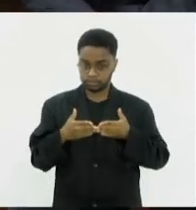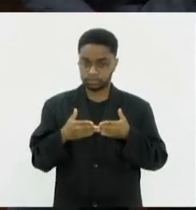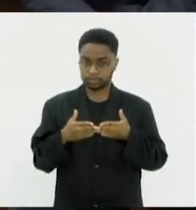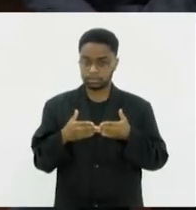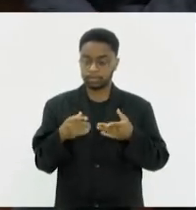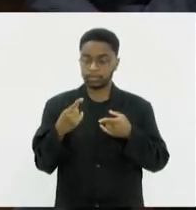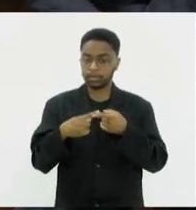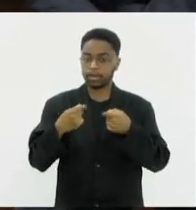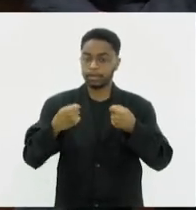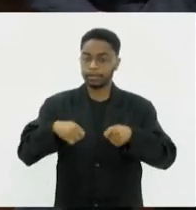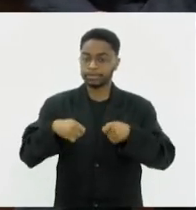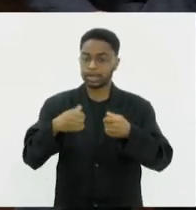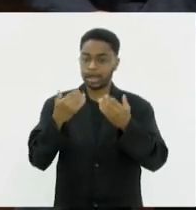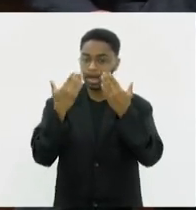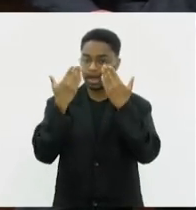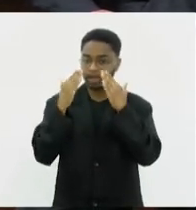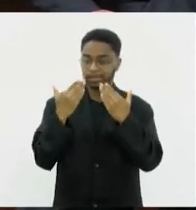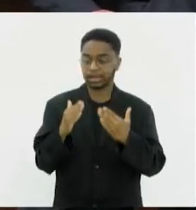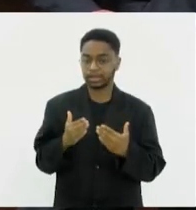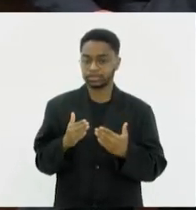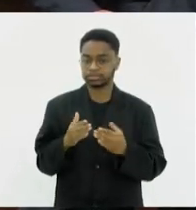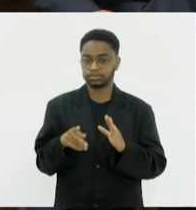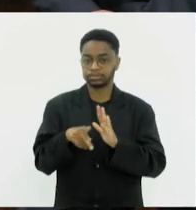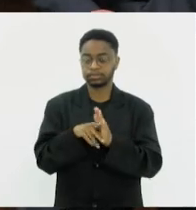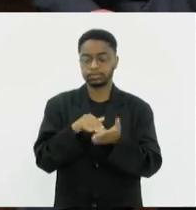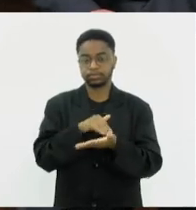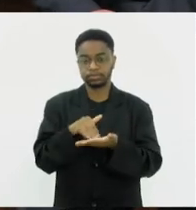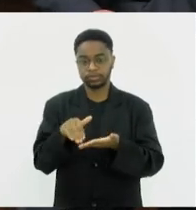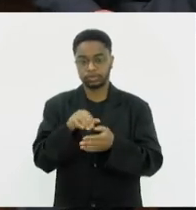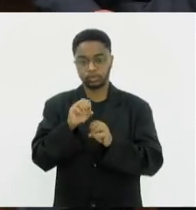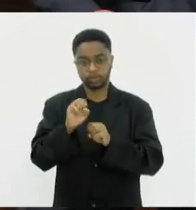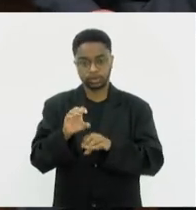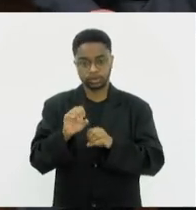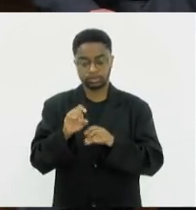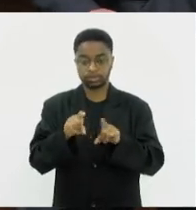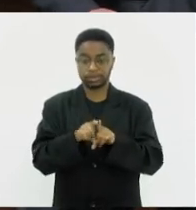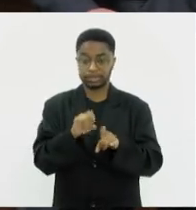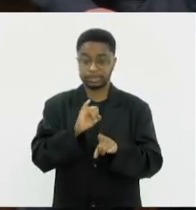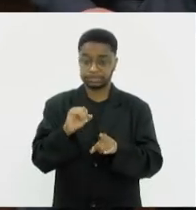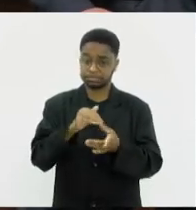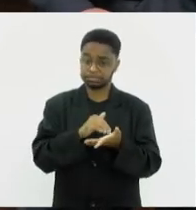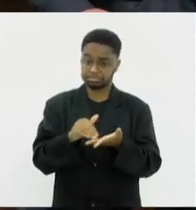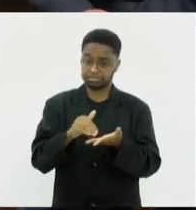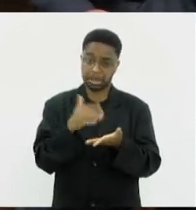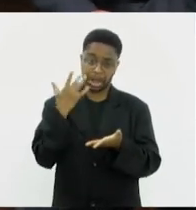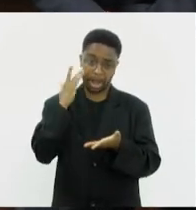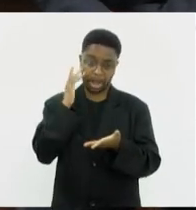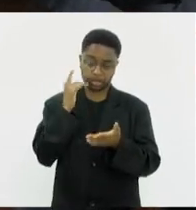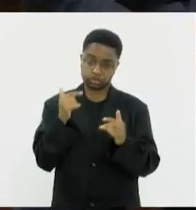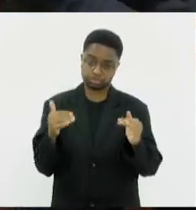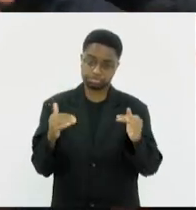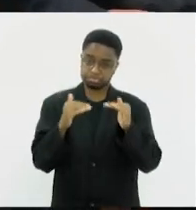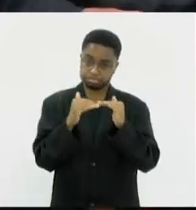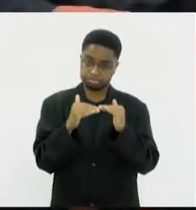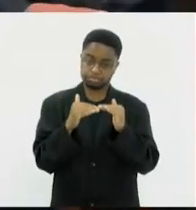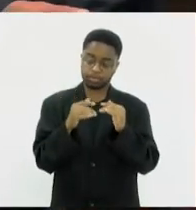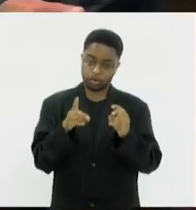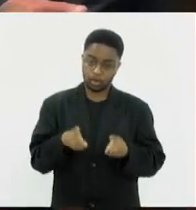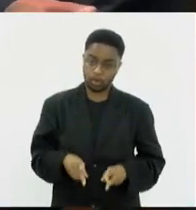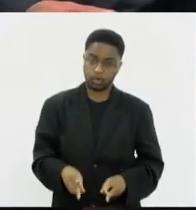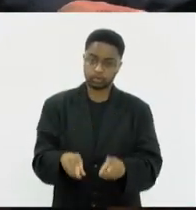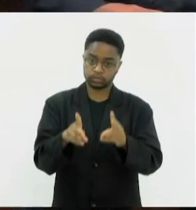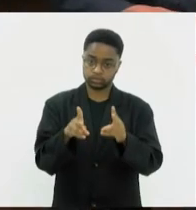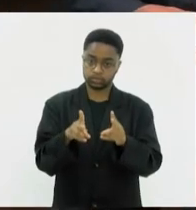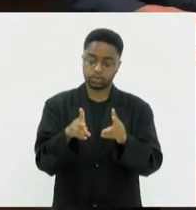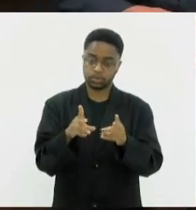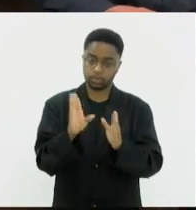uma análise da Secretaria de Educação, e se a Secretaria achasse pertinente continuar com